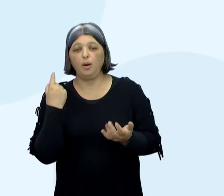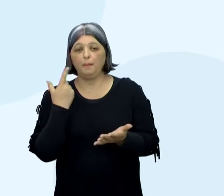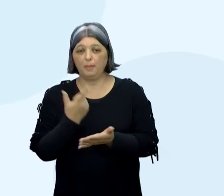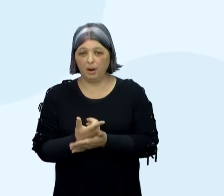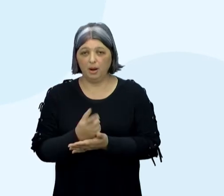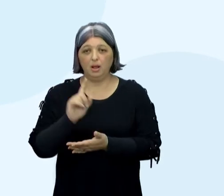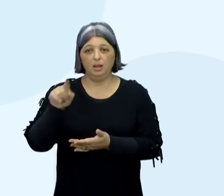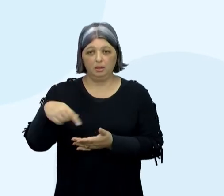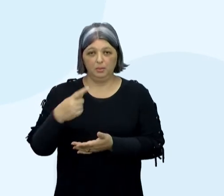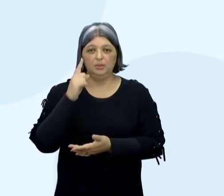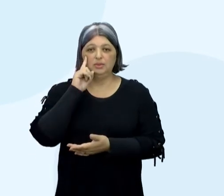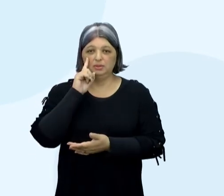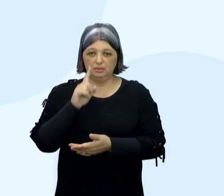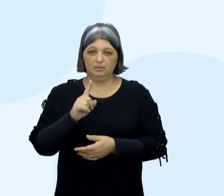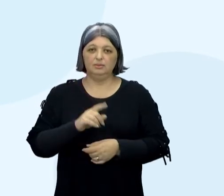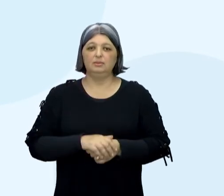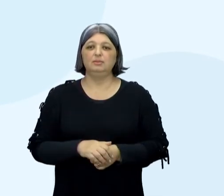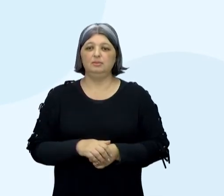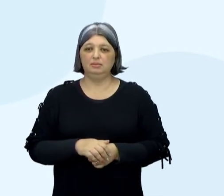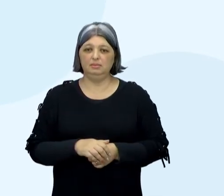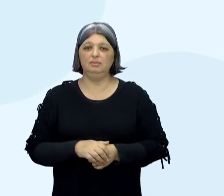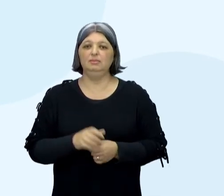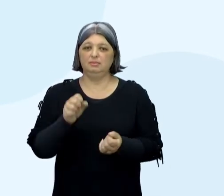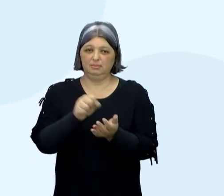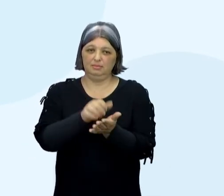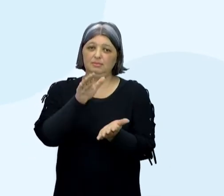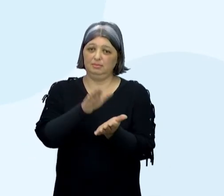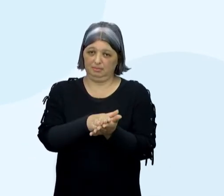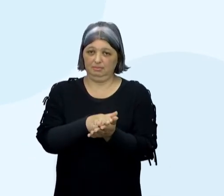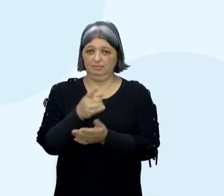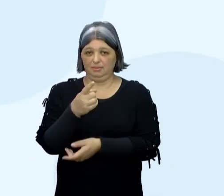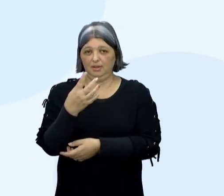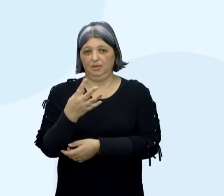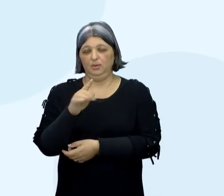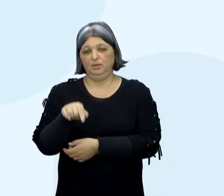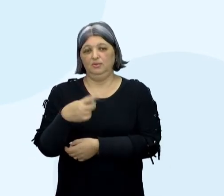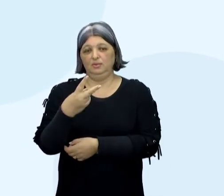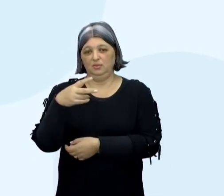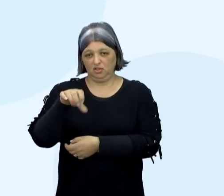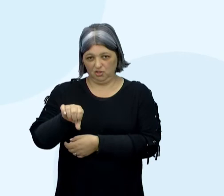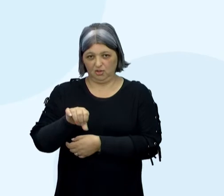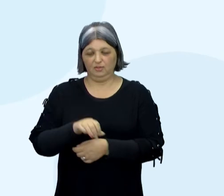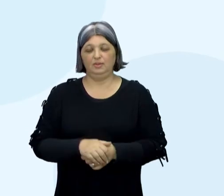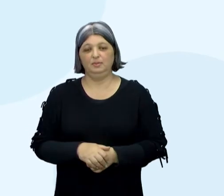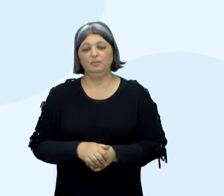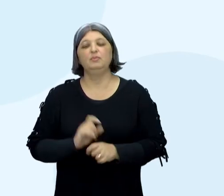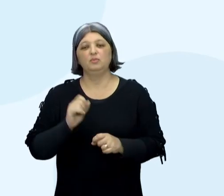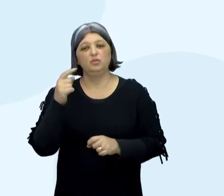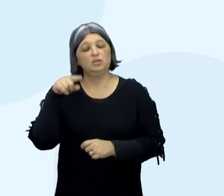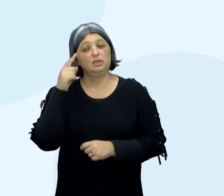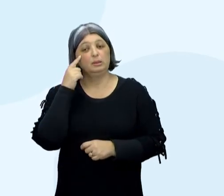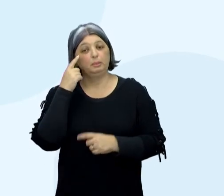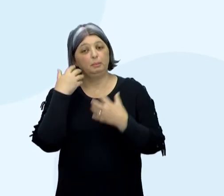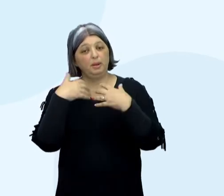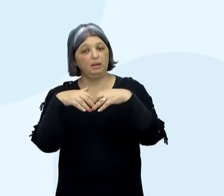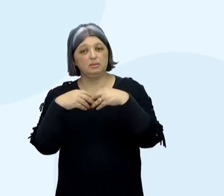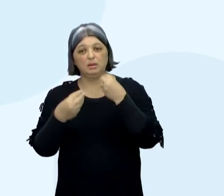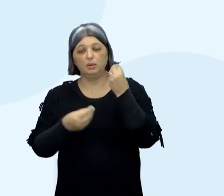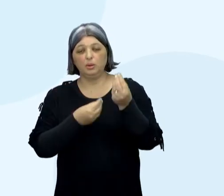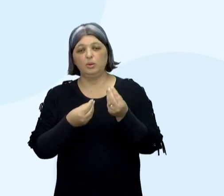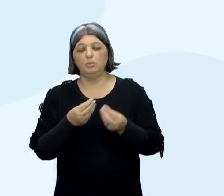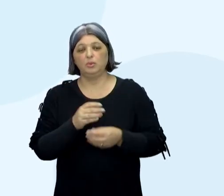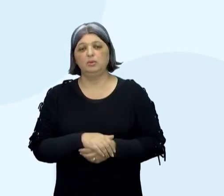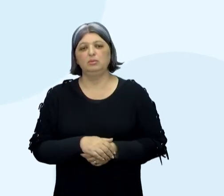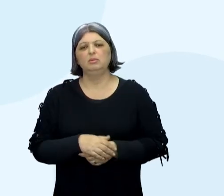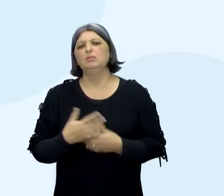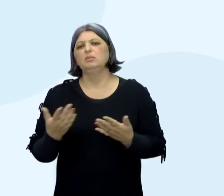após a data será cobrada uma multa de 14,29. Vou deixar aí para vocês pensarem. Qual